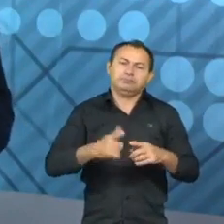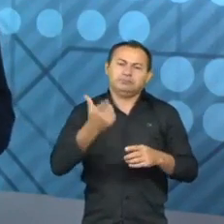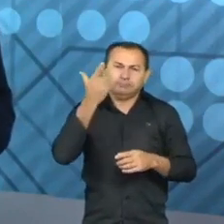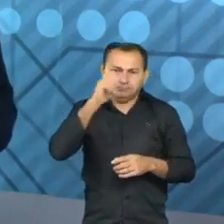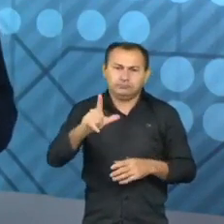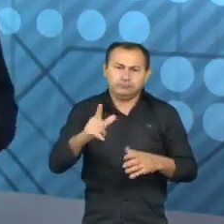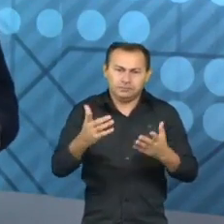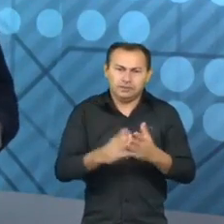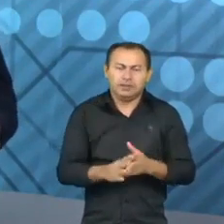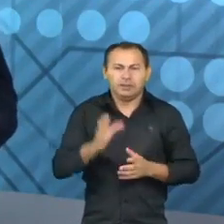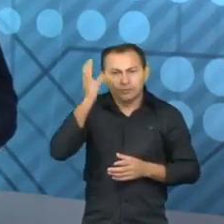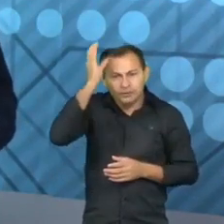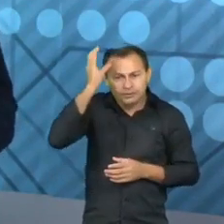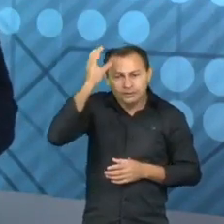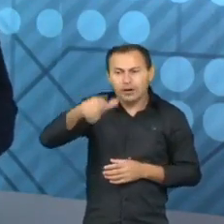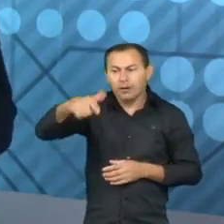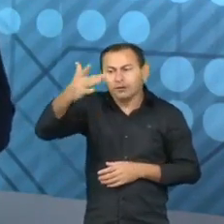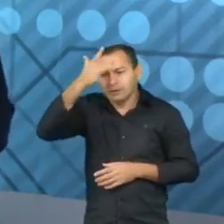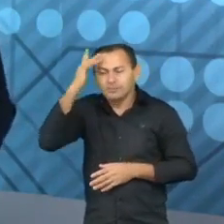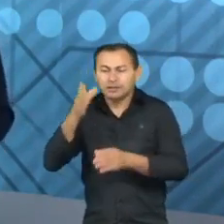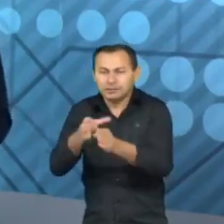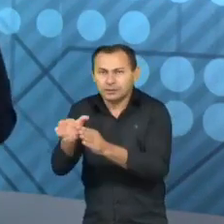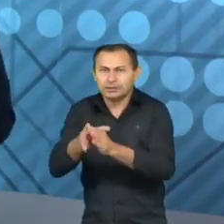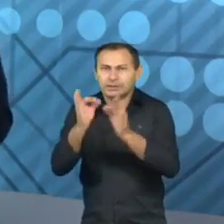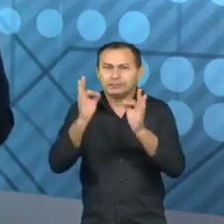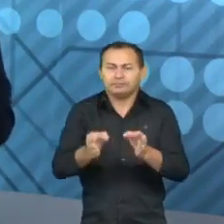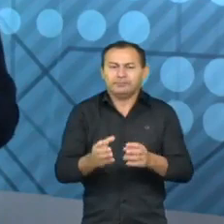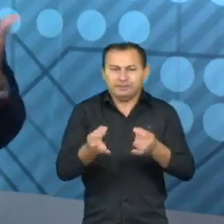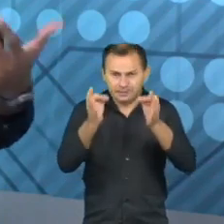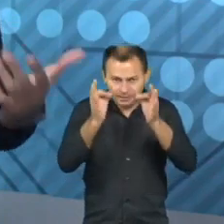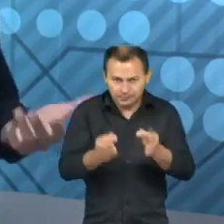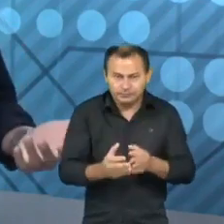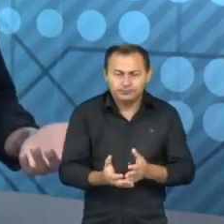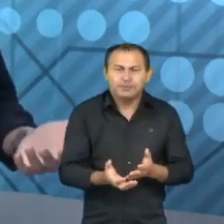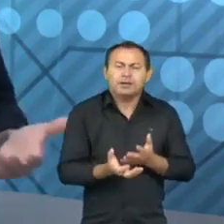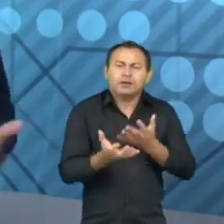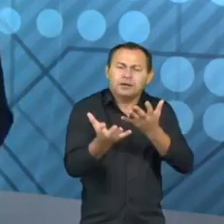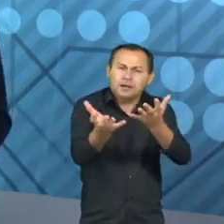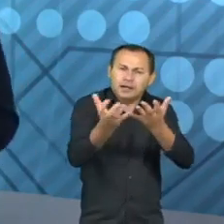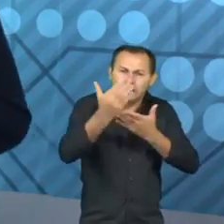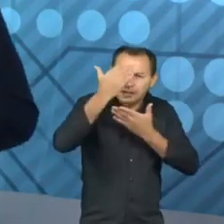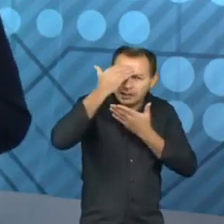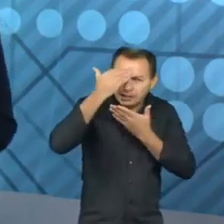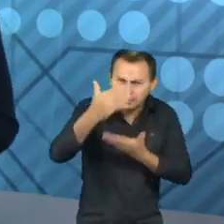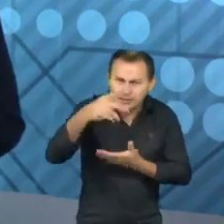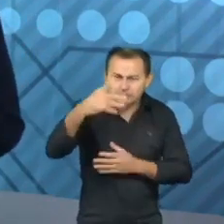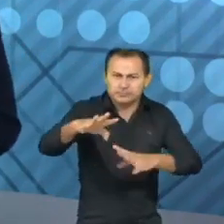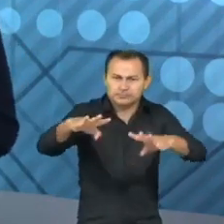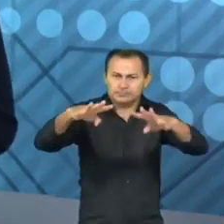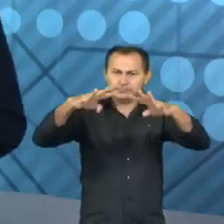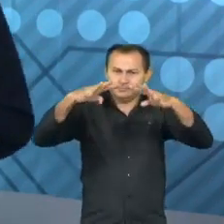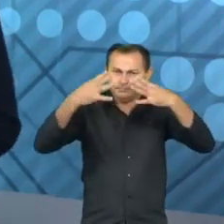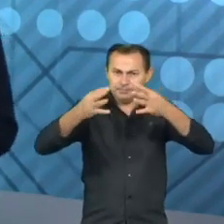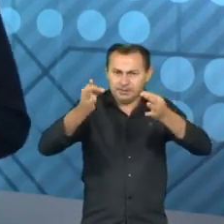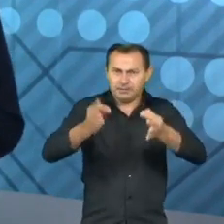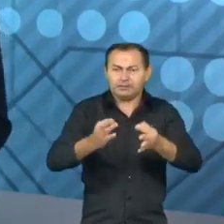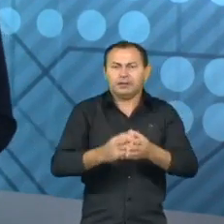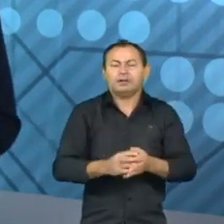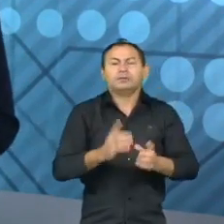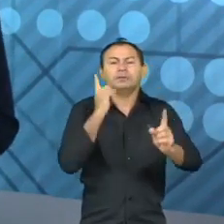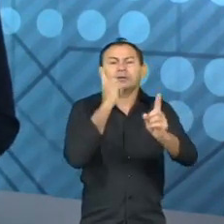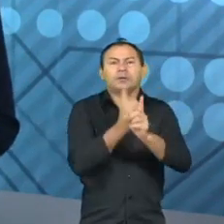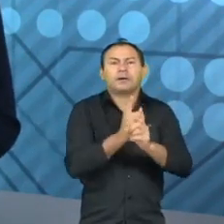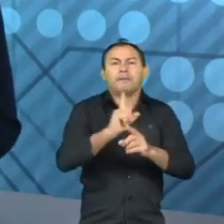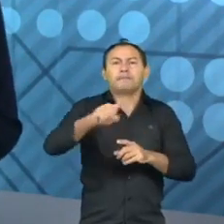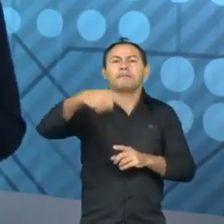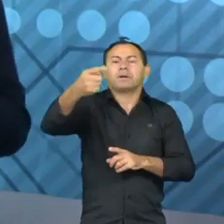consiga conscientizar outras pessoas também. Quero agradecer imensamente a sua atenção, tá bom? E nos vemos